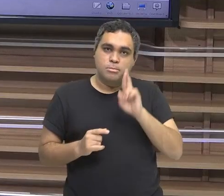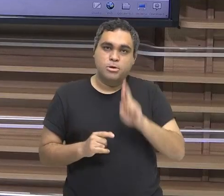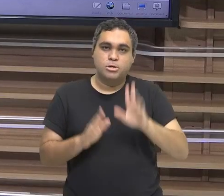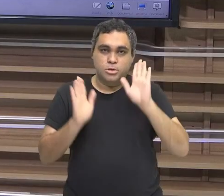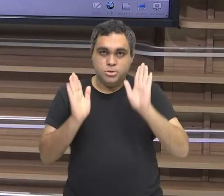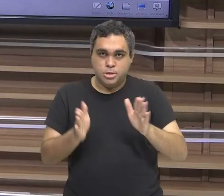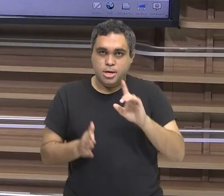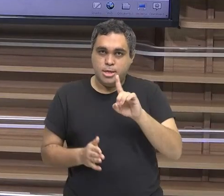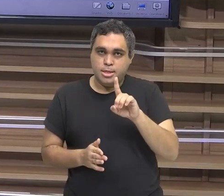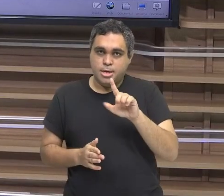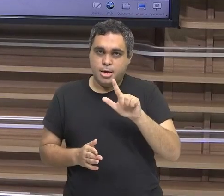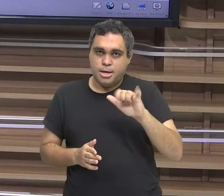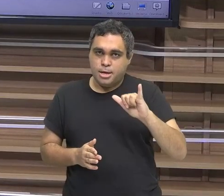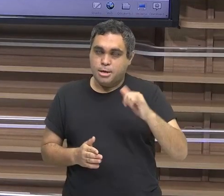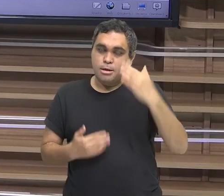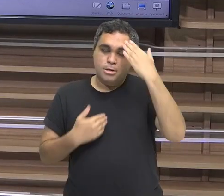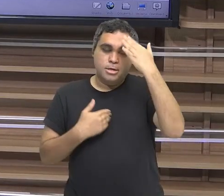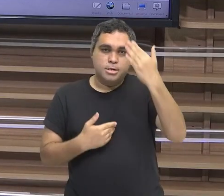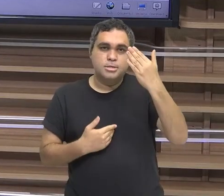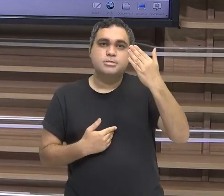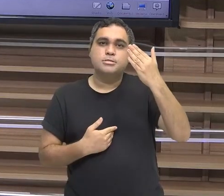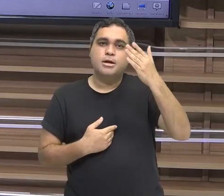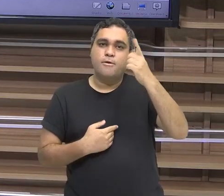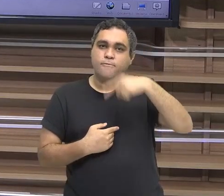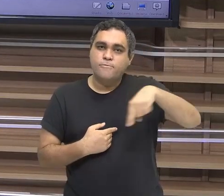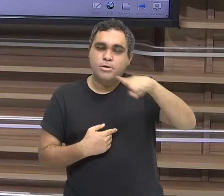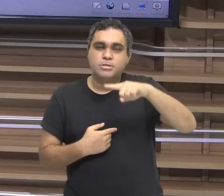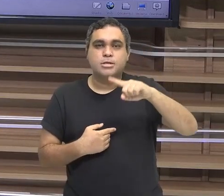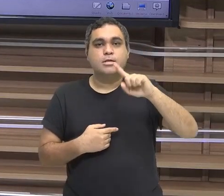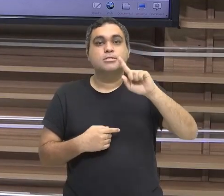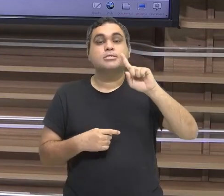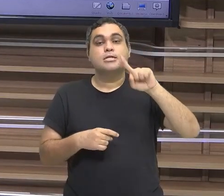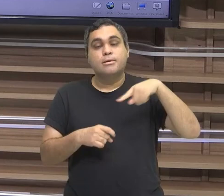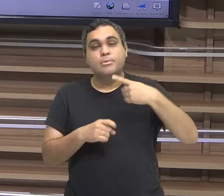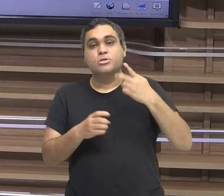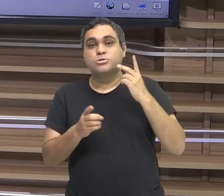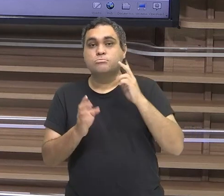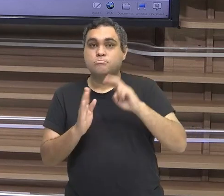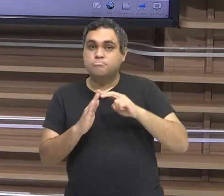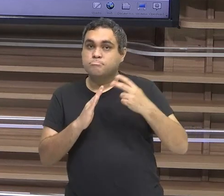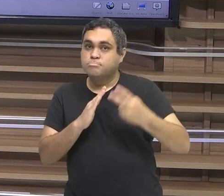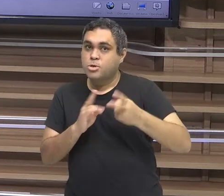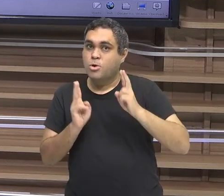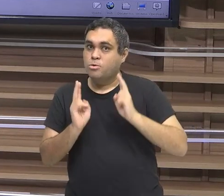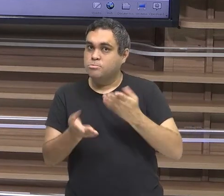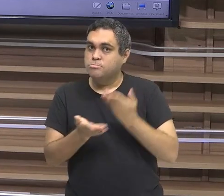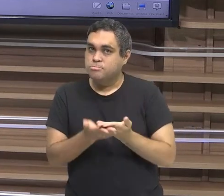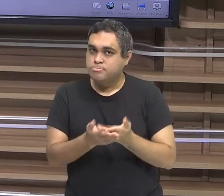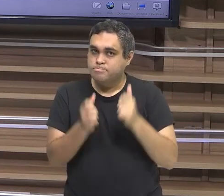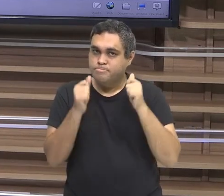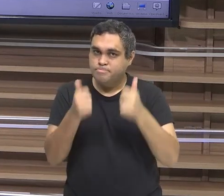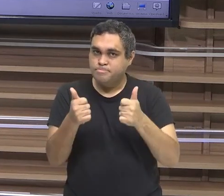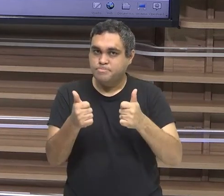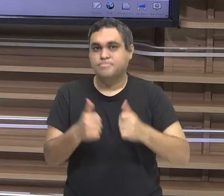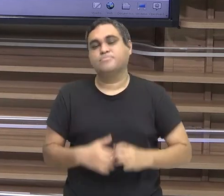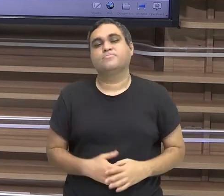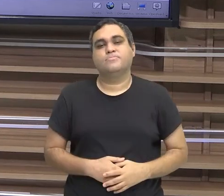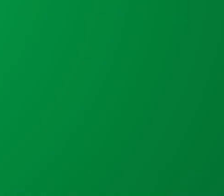dinâmica local interativa. Quero agradecer a participação de vocês e vamos continuando aí com as nossas aulas do Aula em Casa.